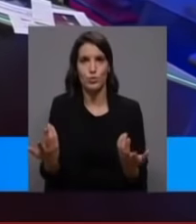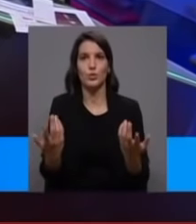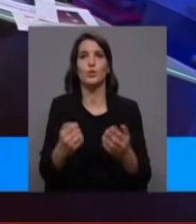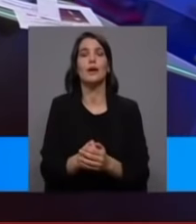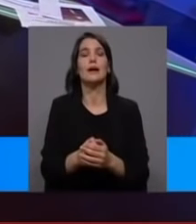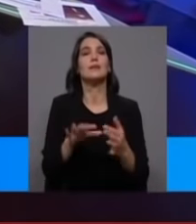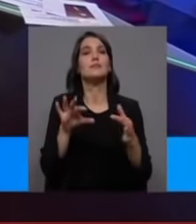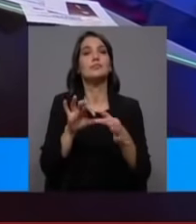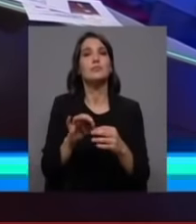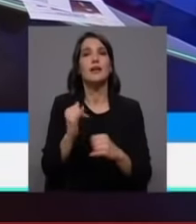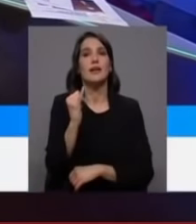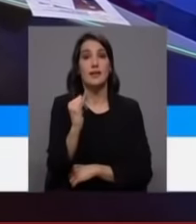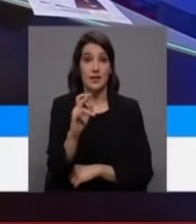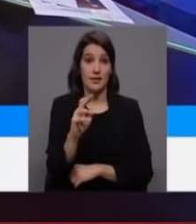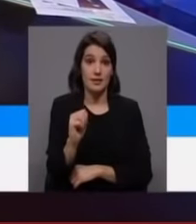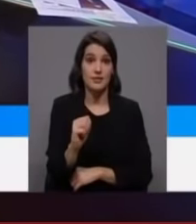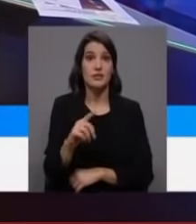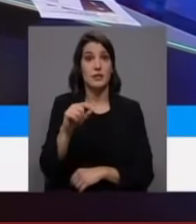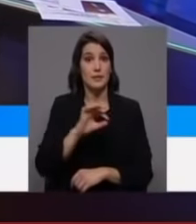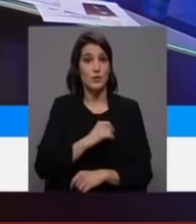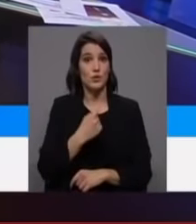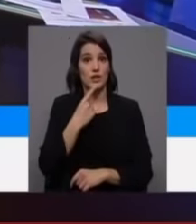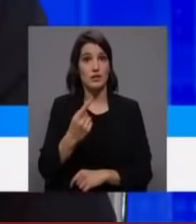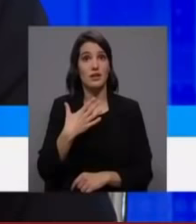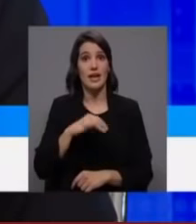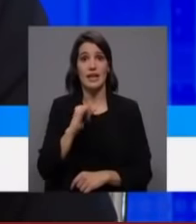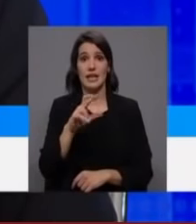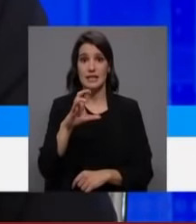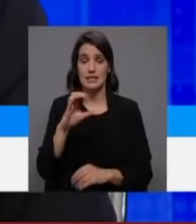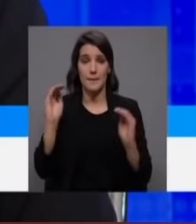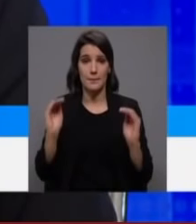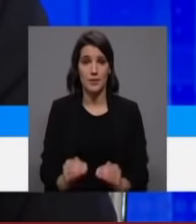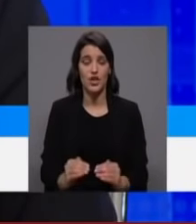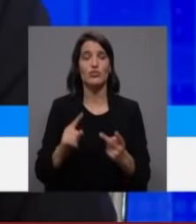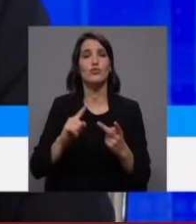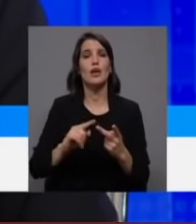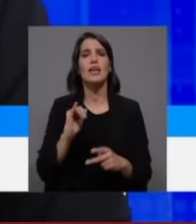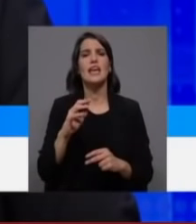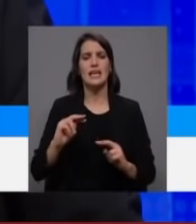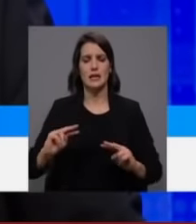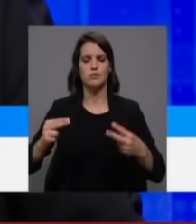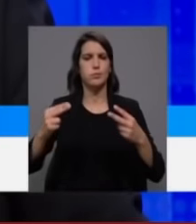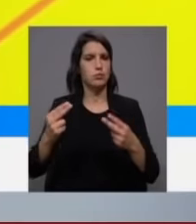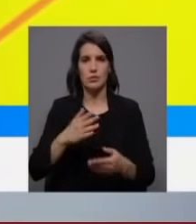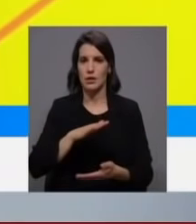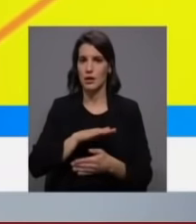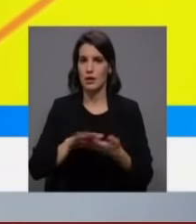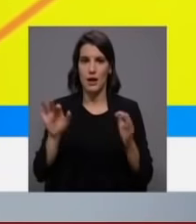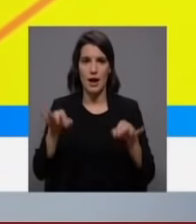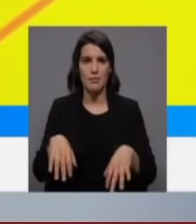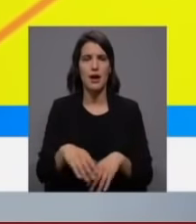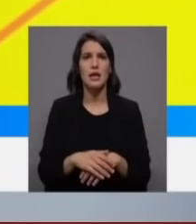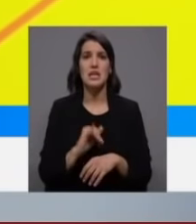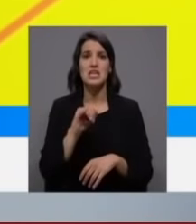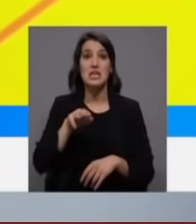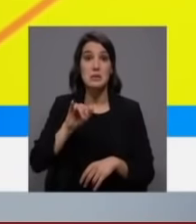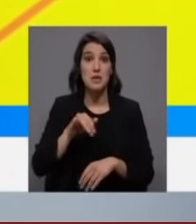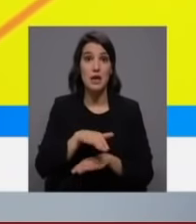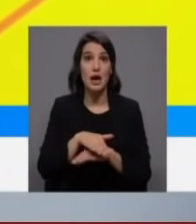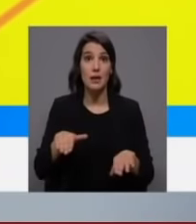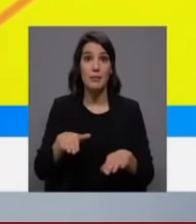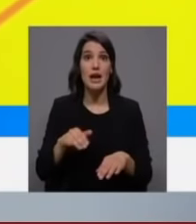não só questão de IRS mas o senhor defende motivo do RC o fim da produtividade do IRS como vimos a extensão do imi não sei se o cinto